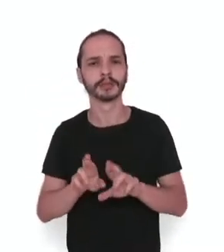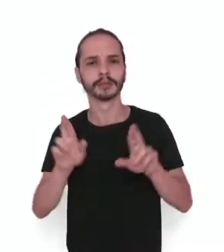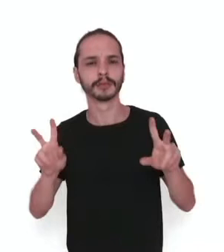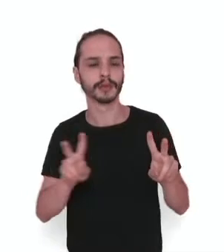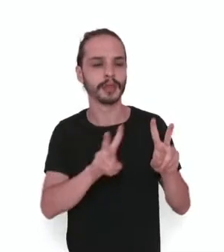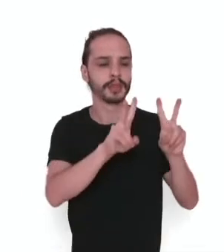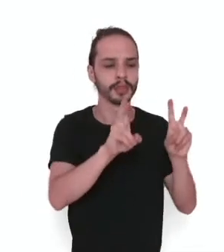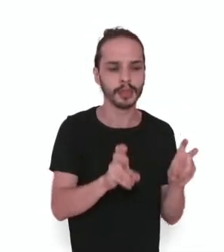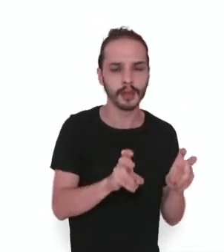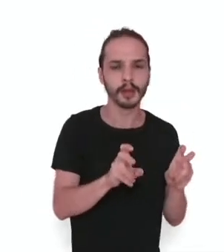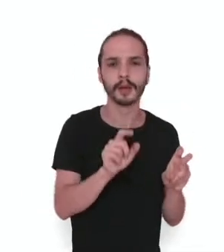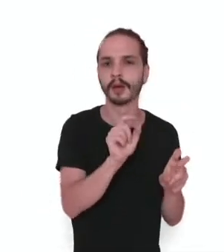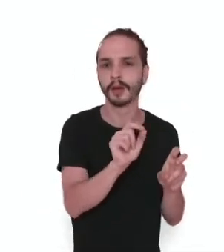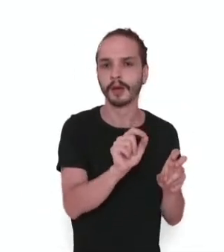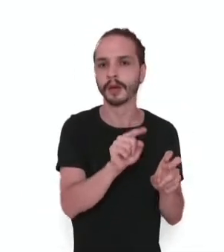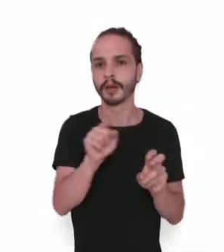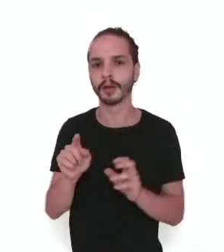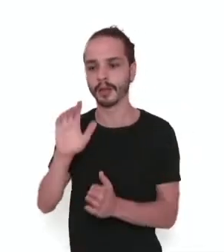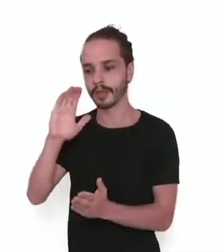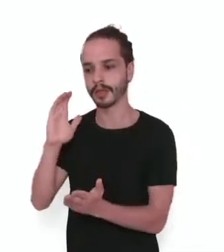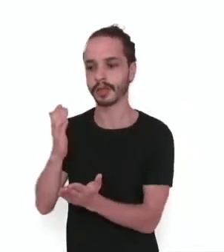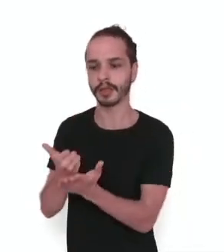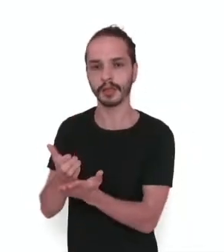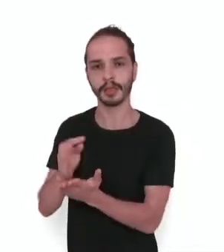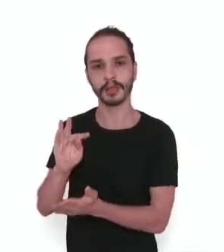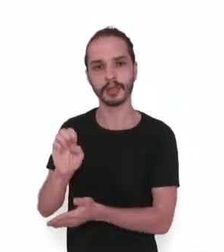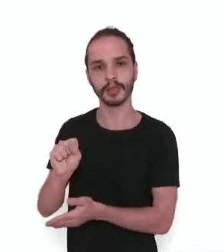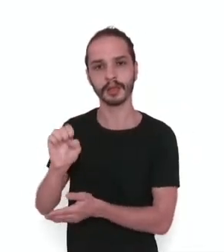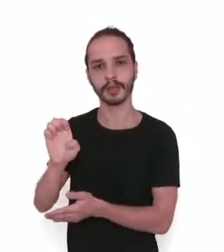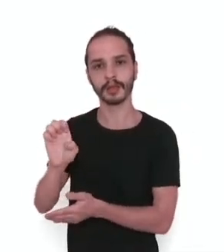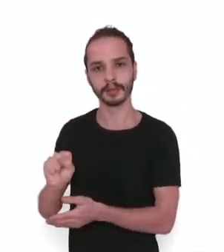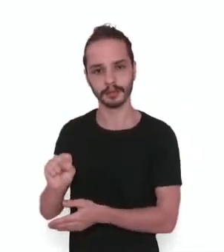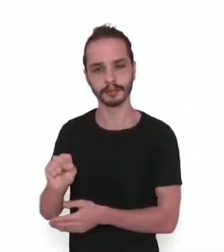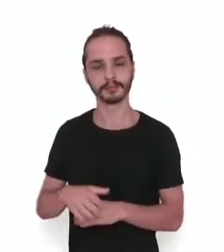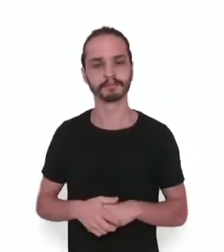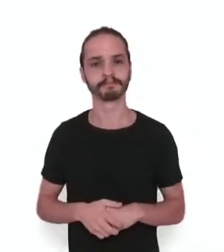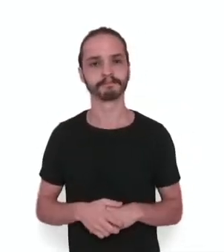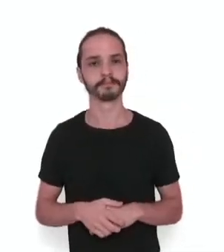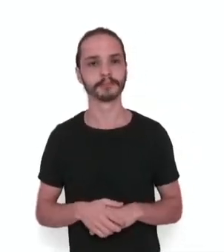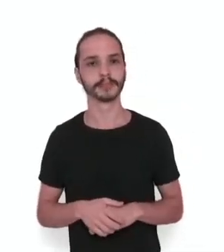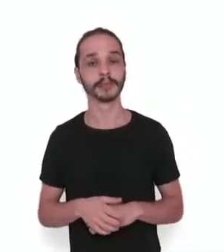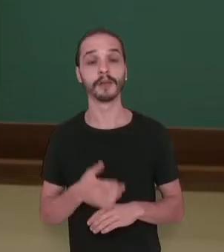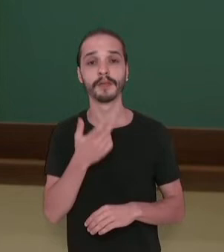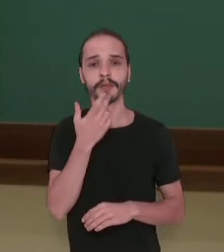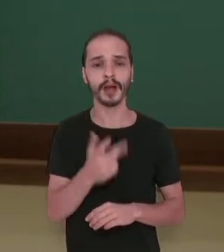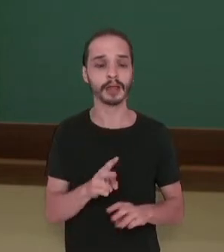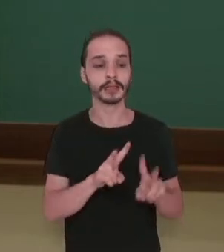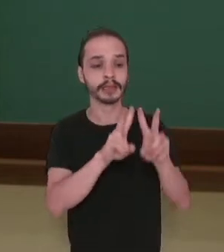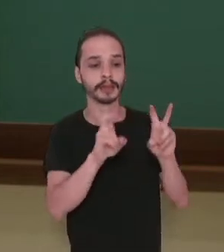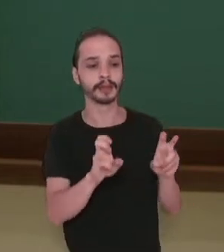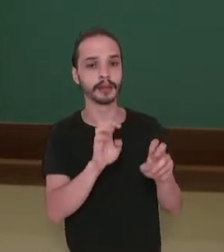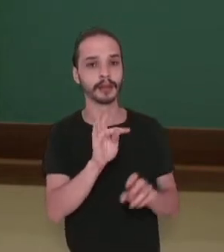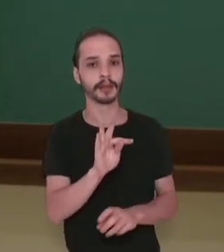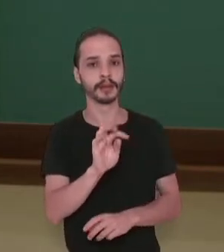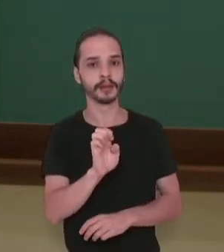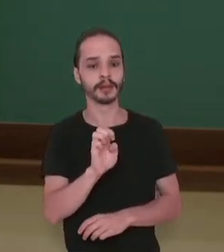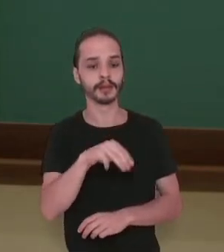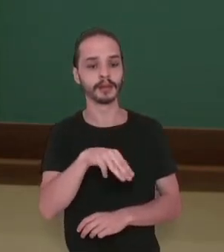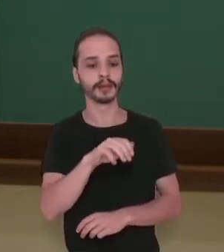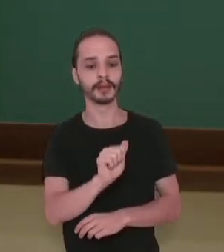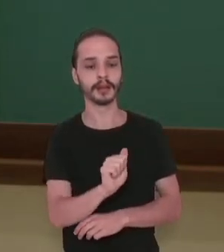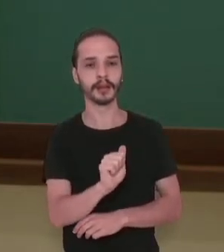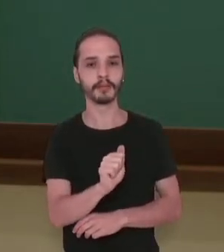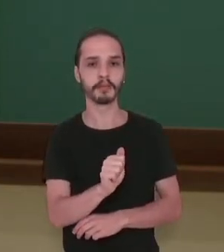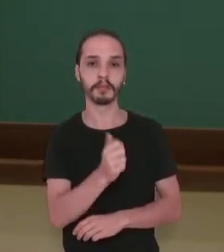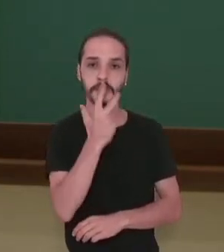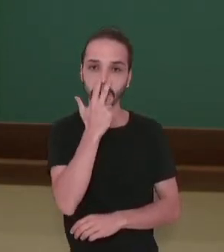tema e o que é uma tese, certo? Então, geralmente, quando se fala em tema, provavelmente vocês